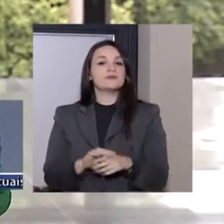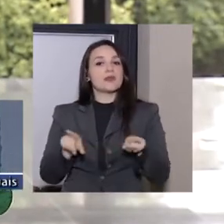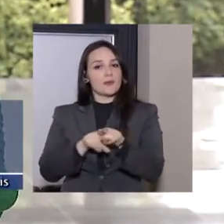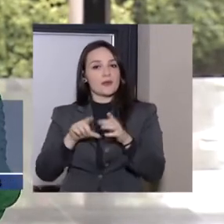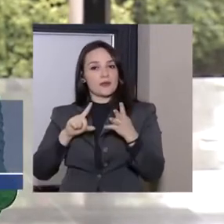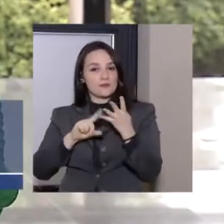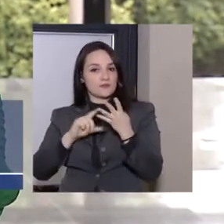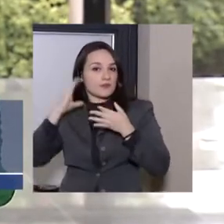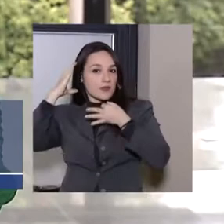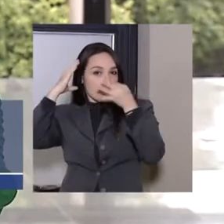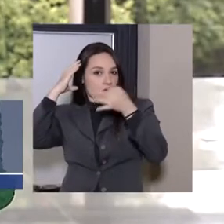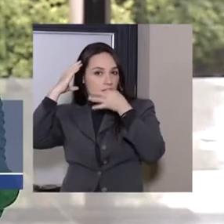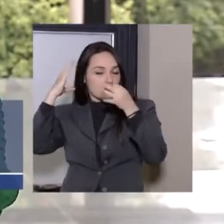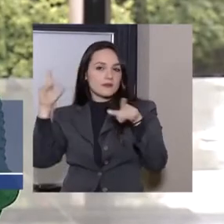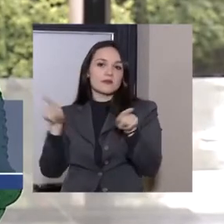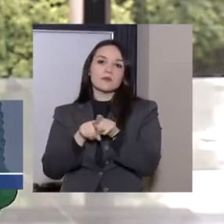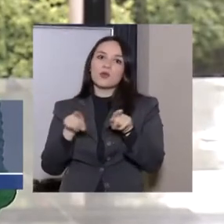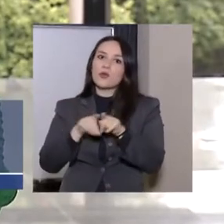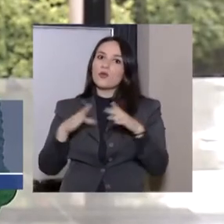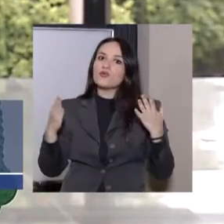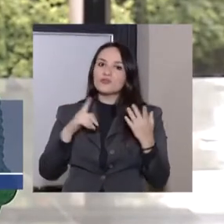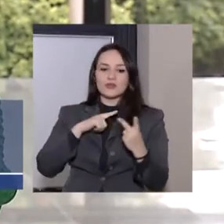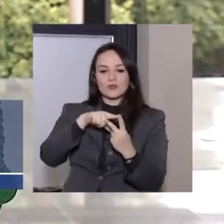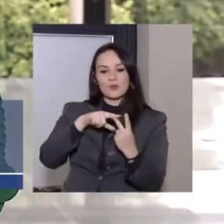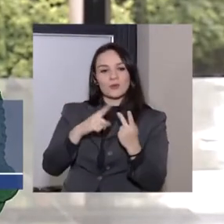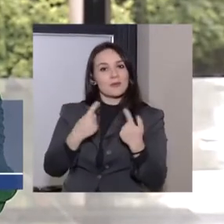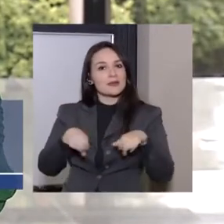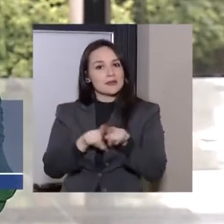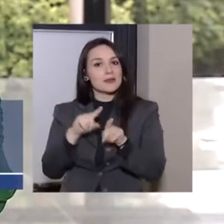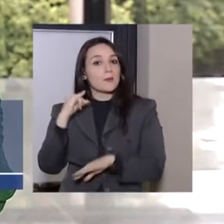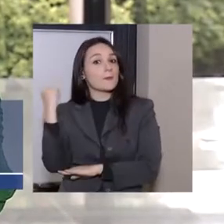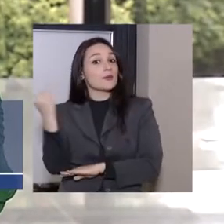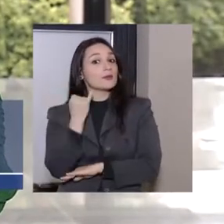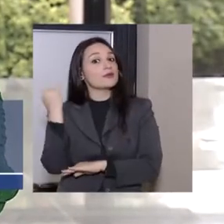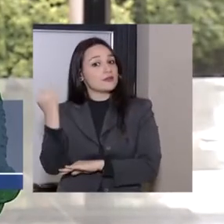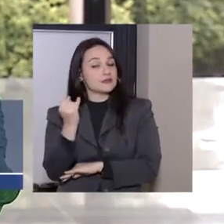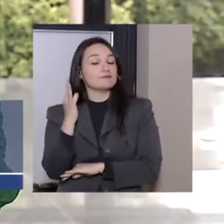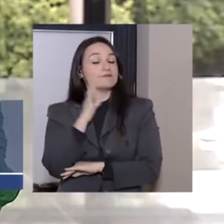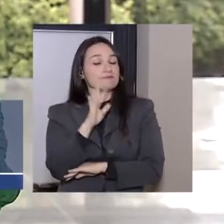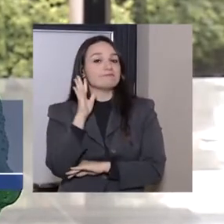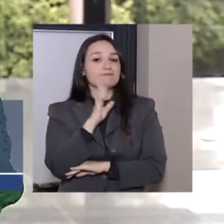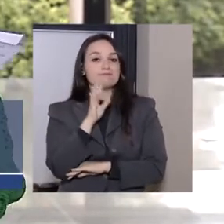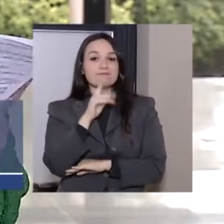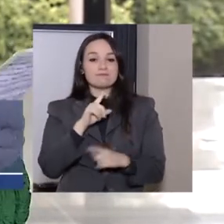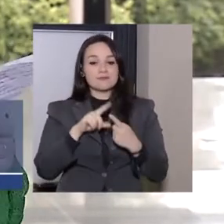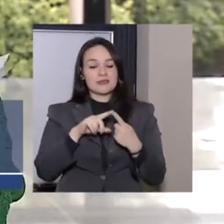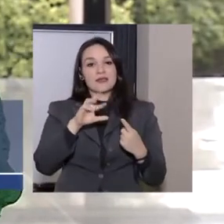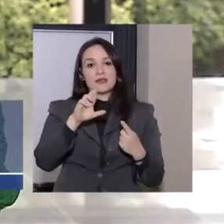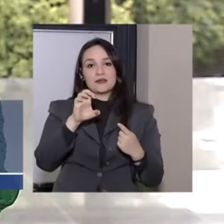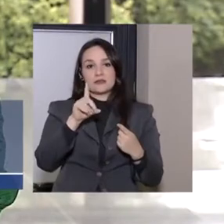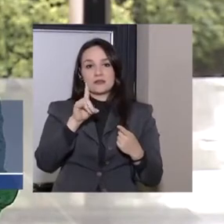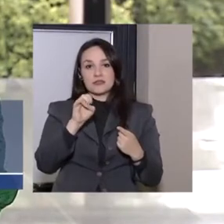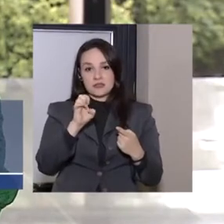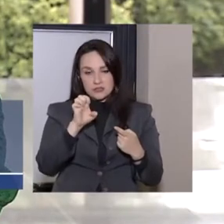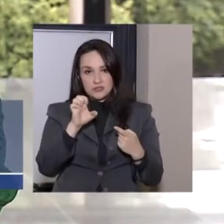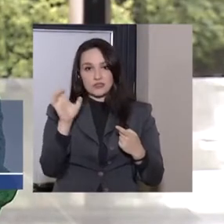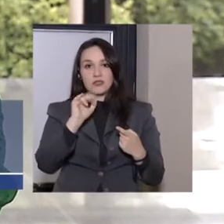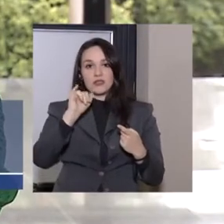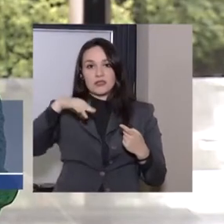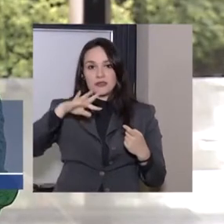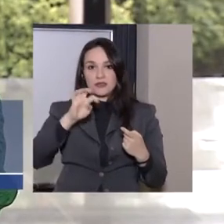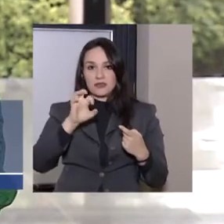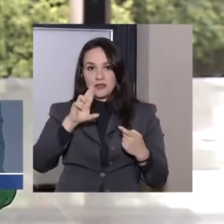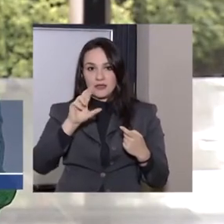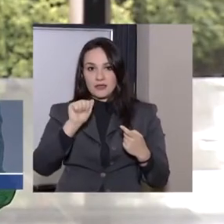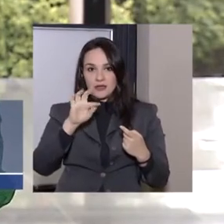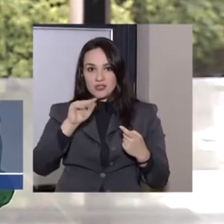Rádio Assembleia, e hoje nós estamos contando com duas novas parcerias, que é a Rede Interativa News e o